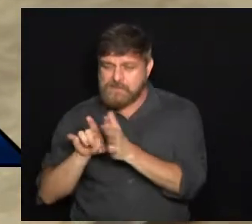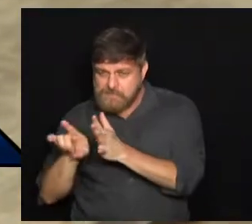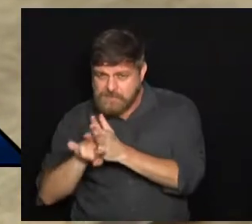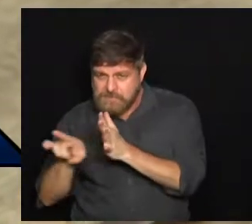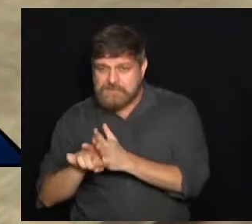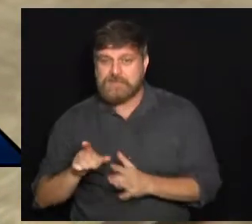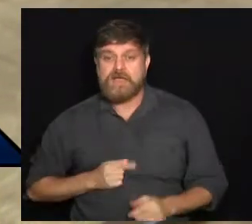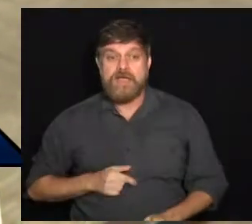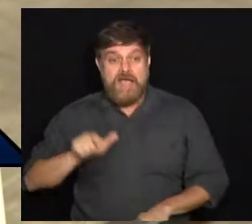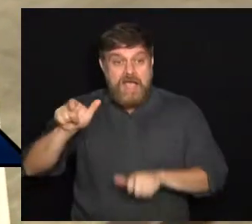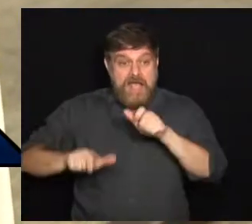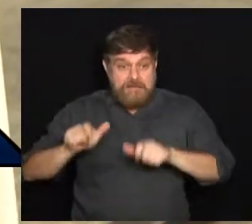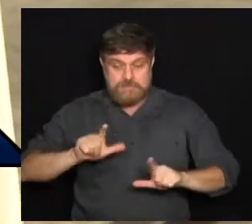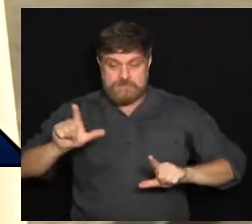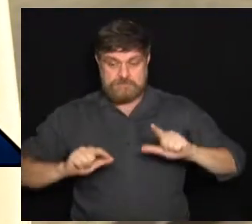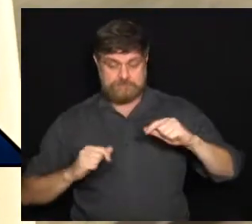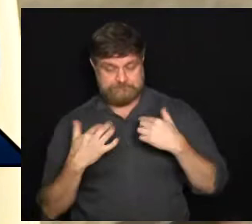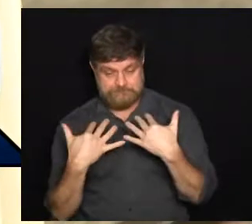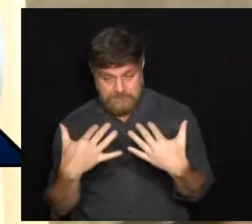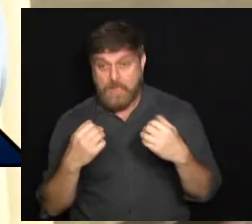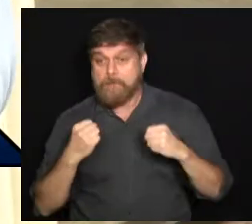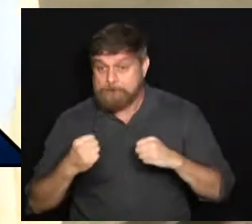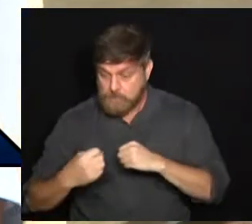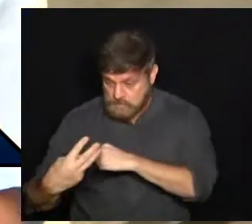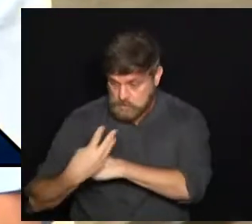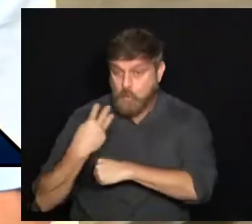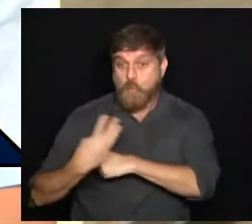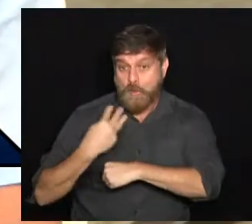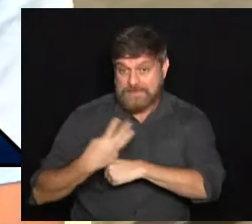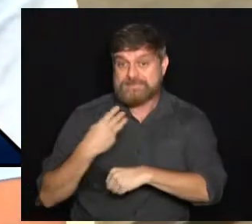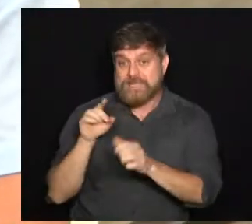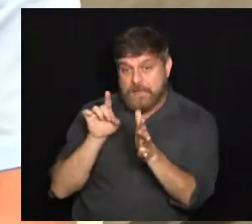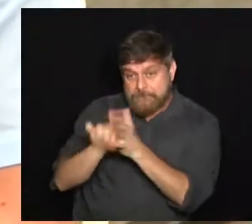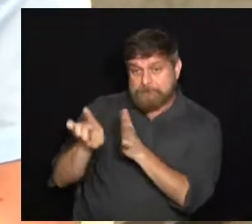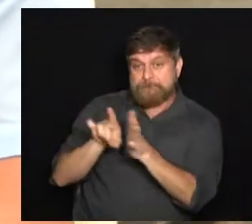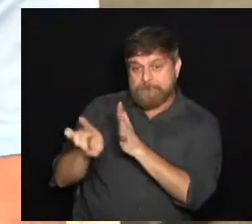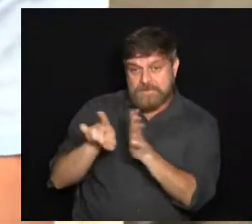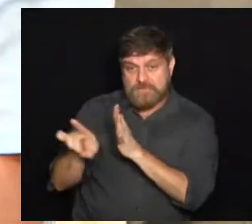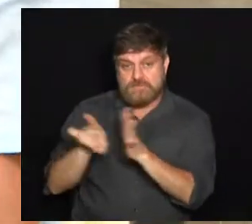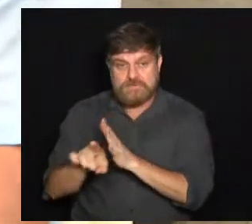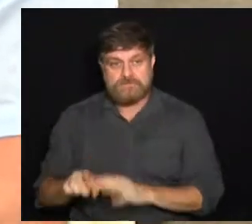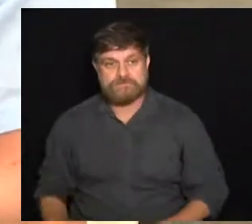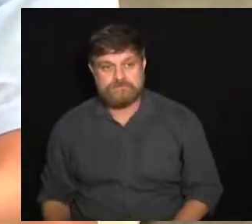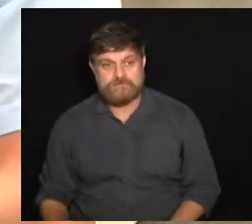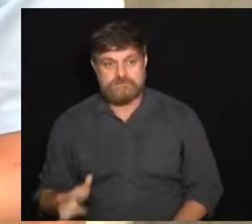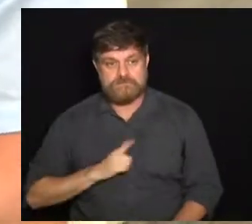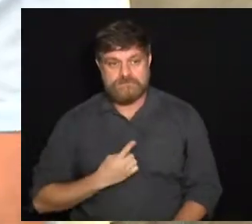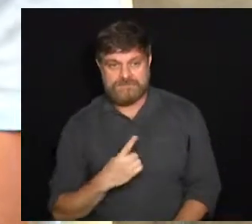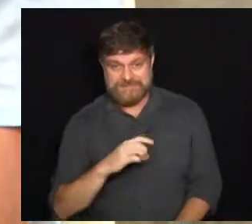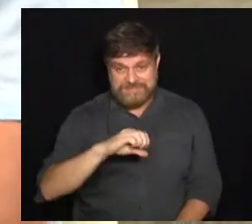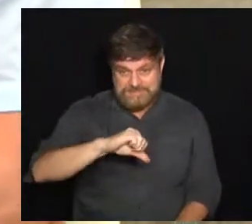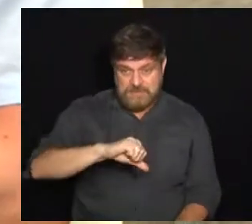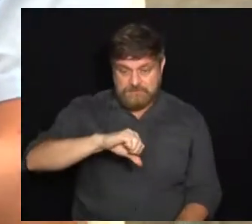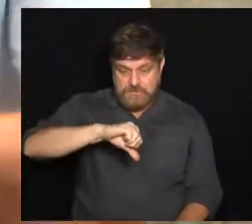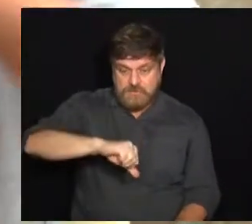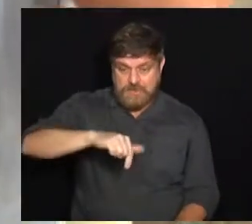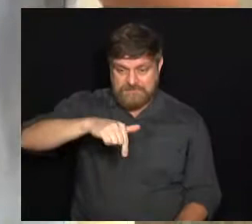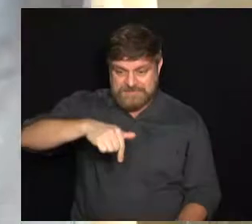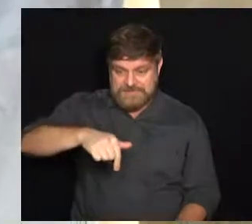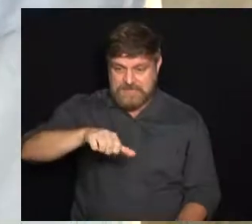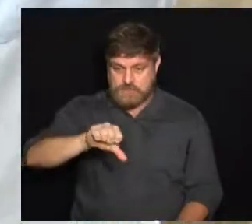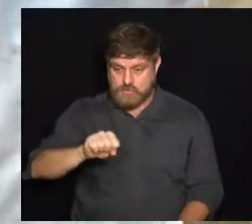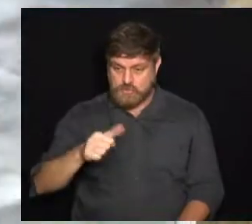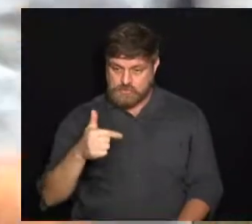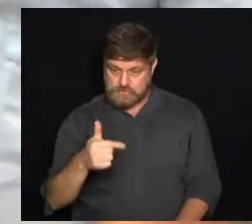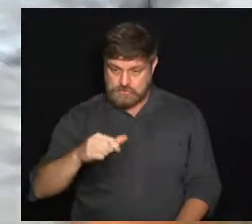que pode mandar, a gente está aqui ao vivo, mande a sua pergunta pelo WhatsApp da TV Câmara Campinas, que é o 19